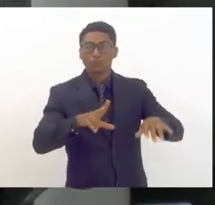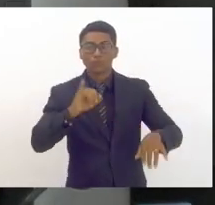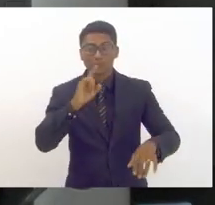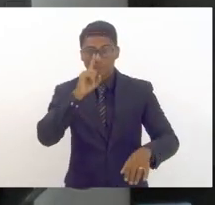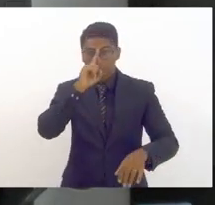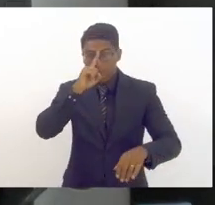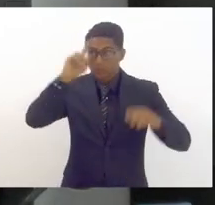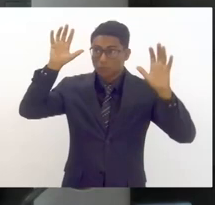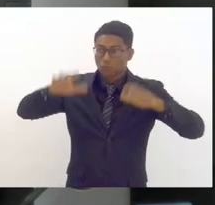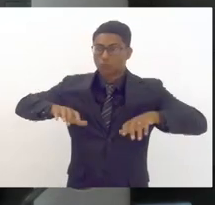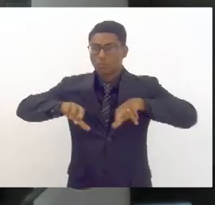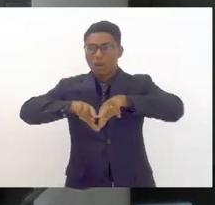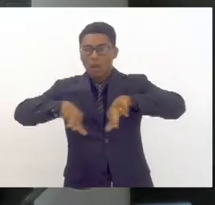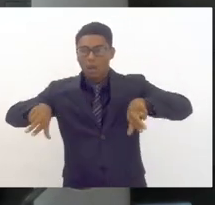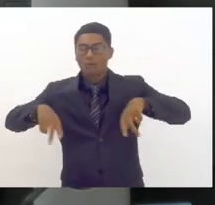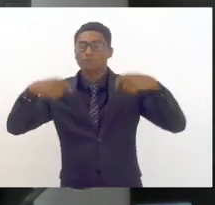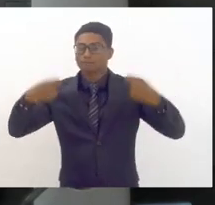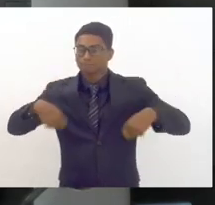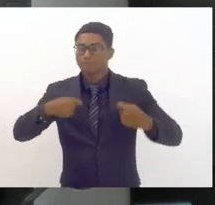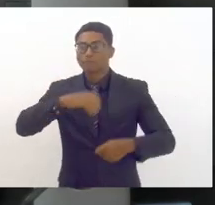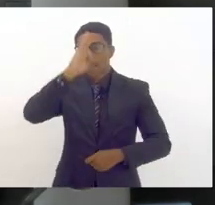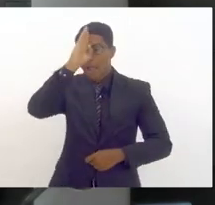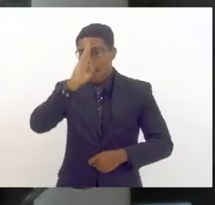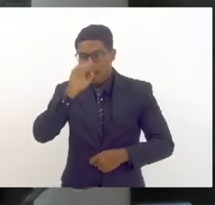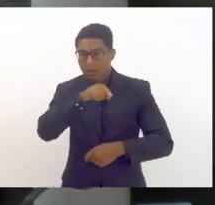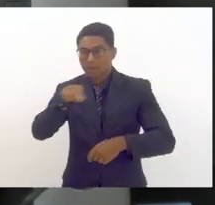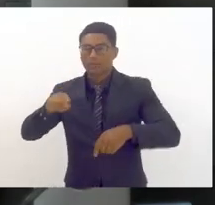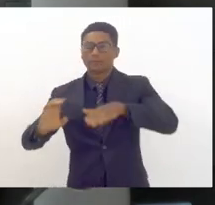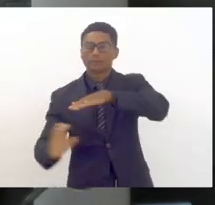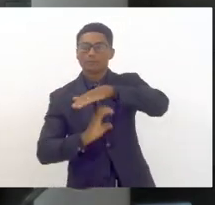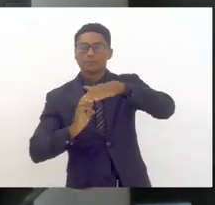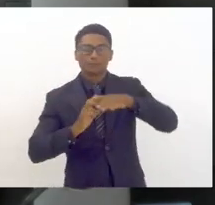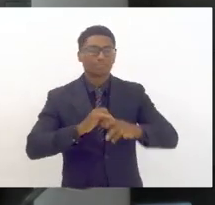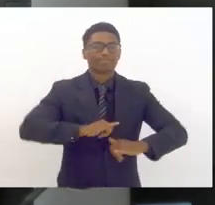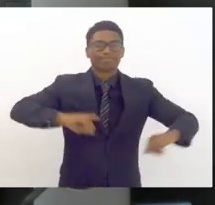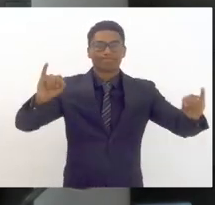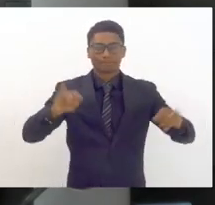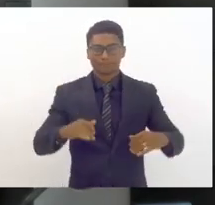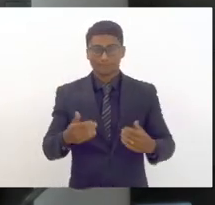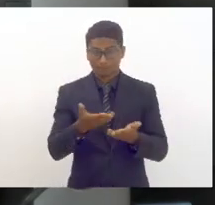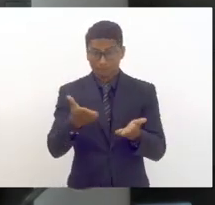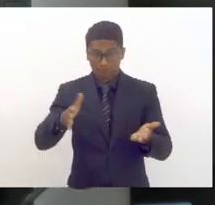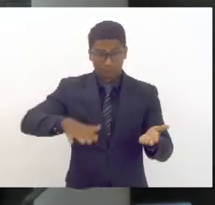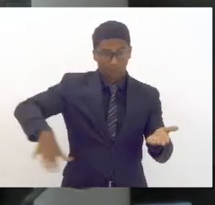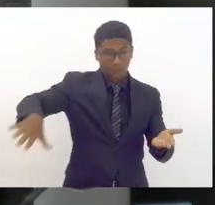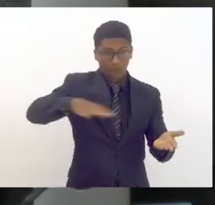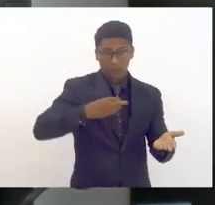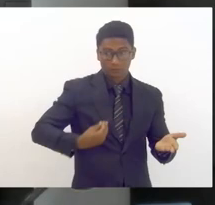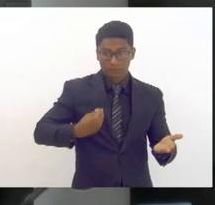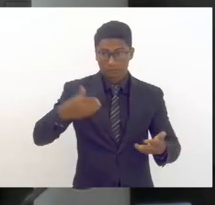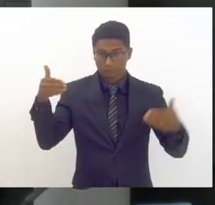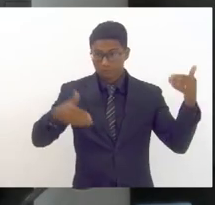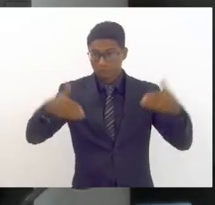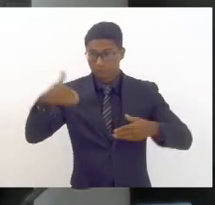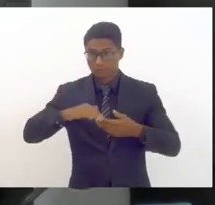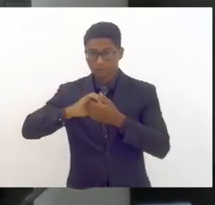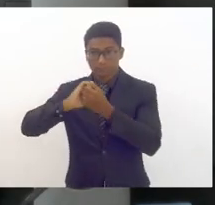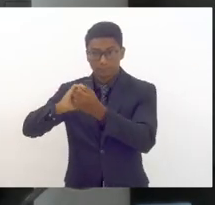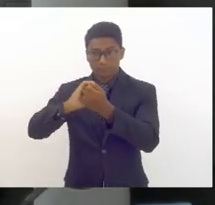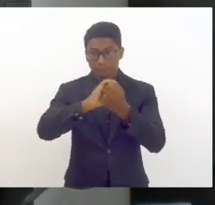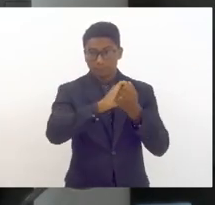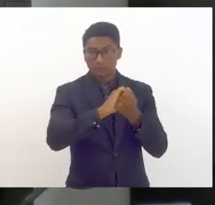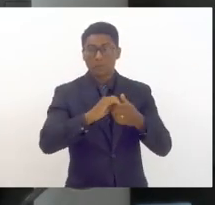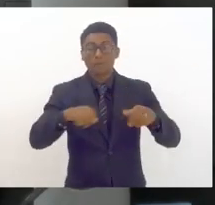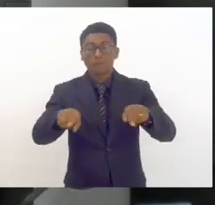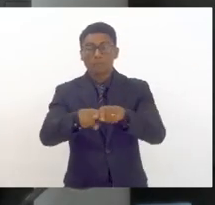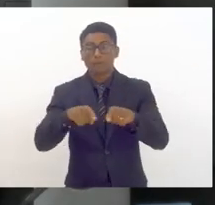Janeiro. Gostaria de saudar aos participantes que estão aqui presencialmente e, inicialmente, convidar para fazer parte